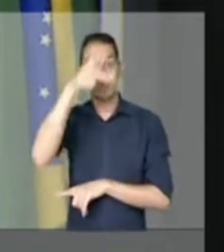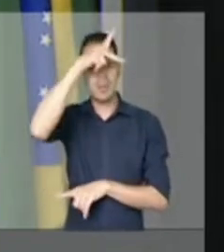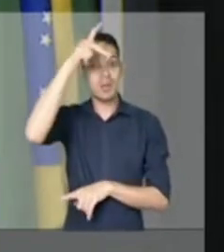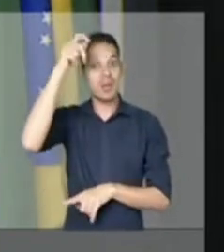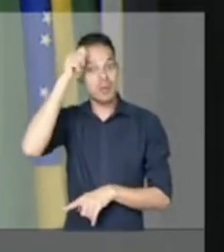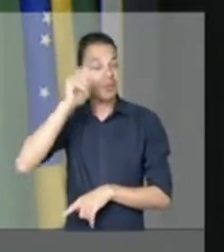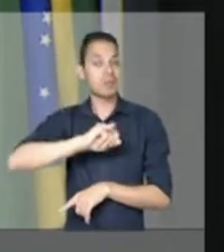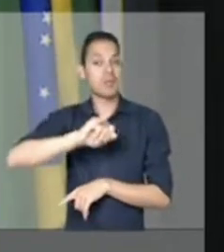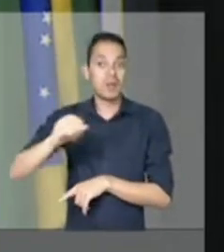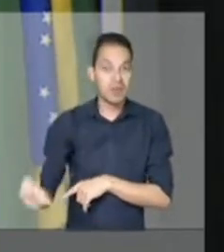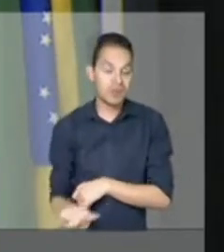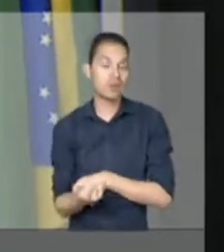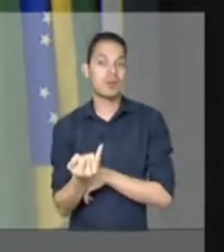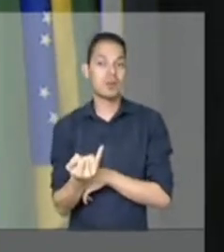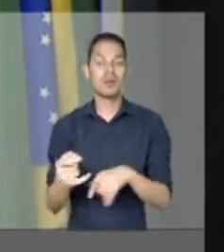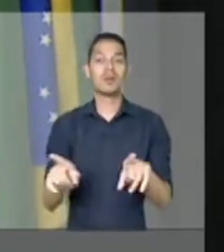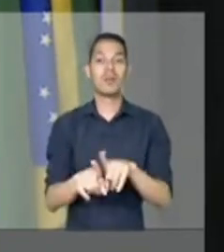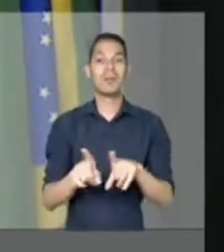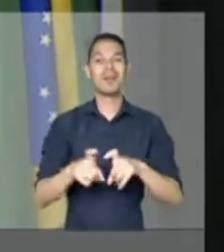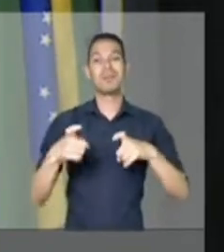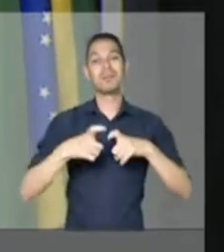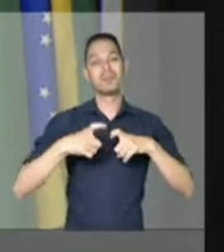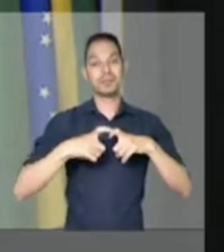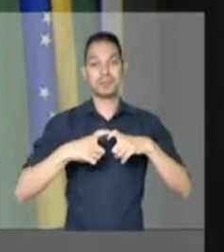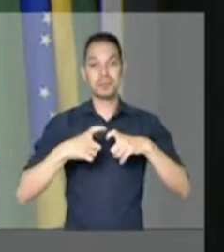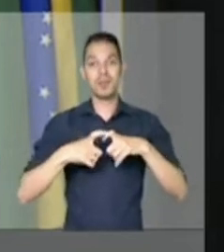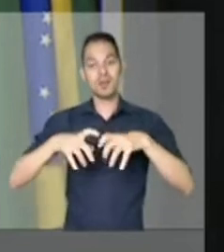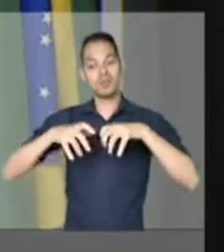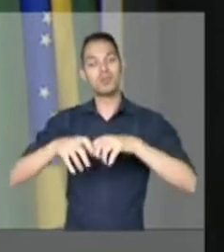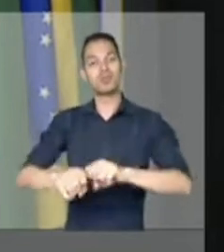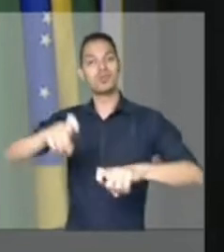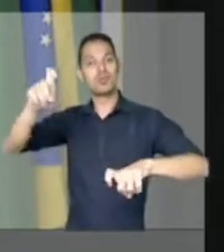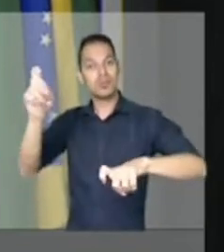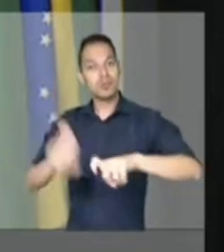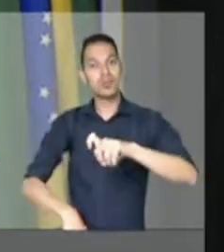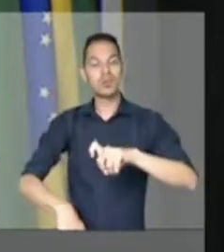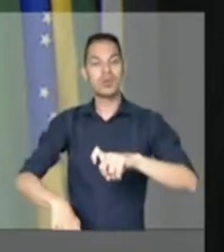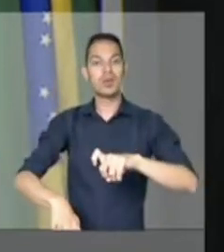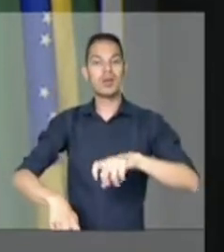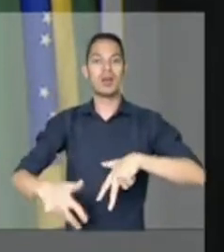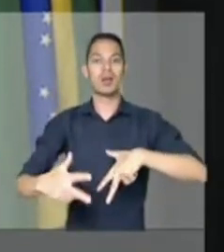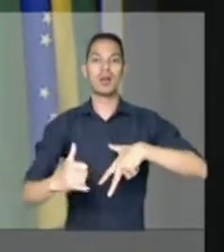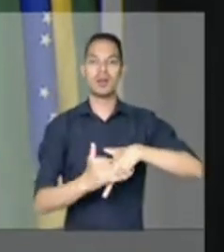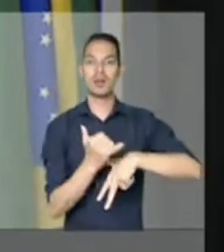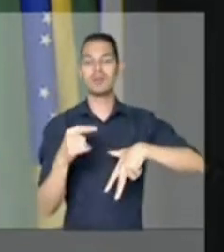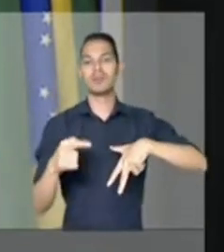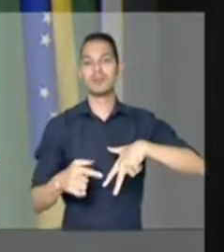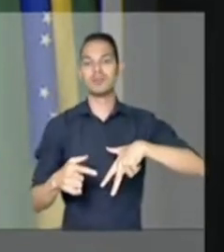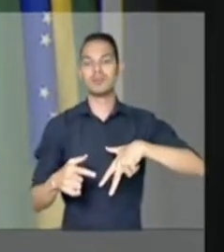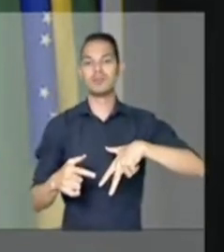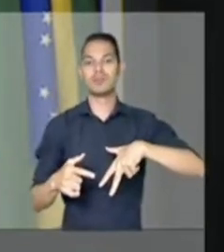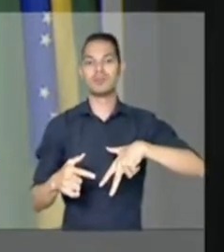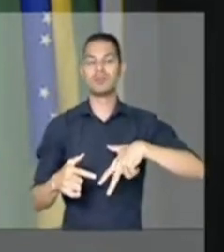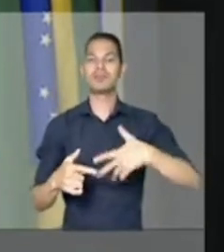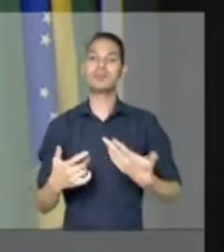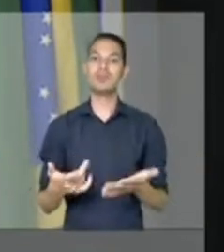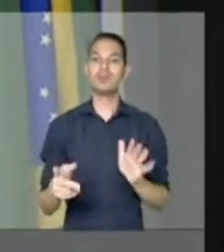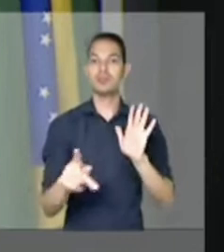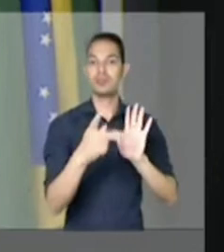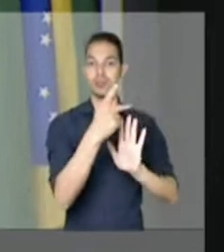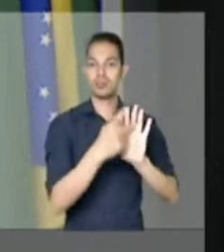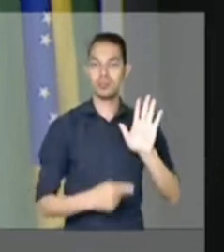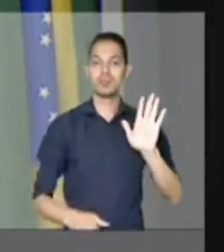e se aproveitando do cargo de médico, ele violentava as suas pacientes. Então, o projeto de lei ele foi apresentado,